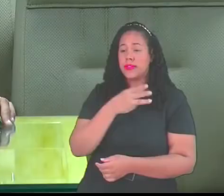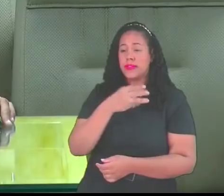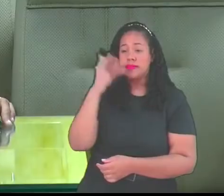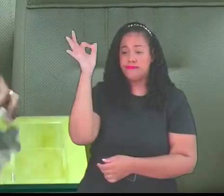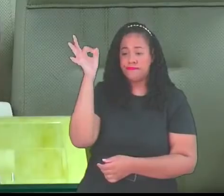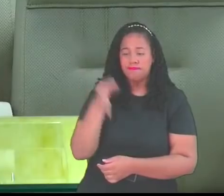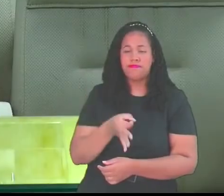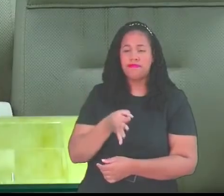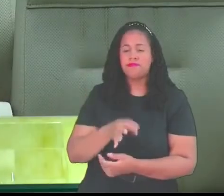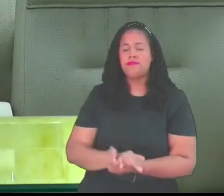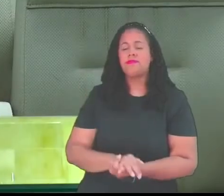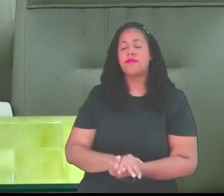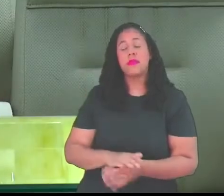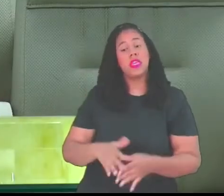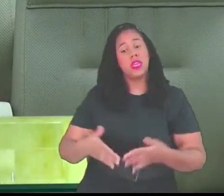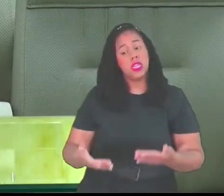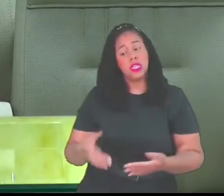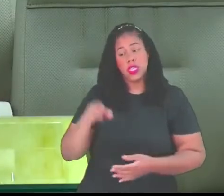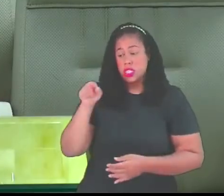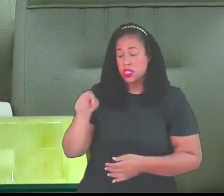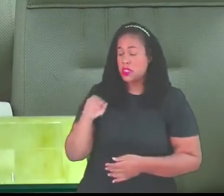E aí, se você não cuida,